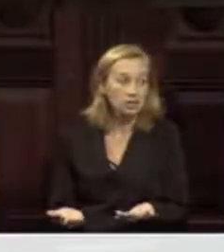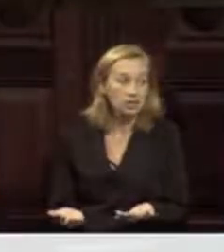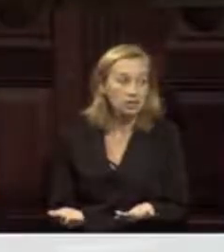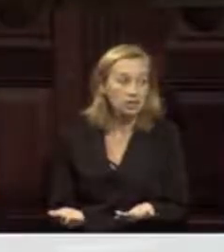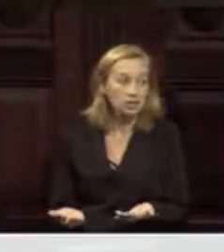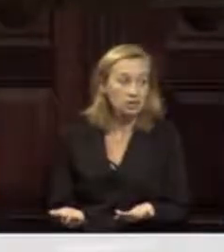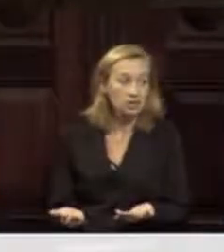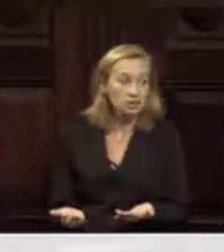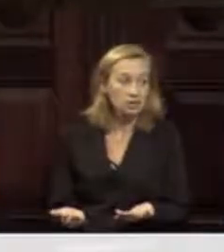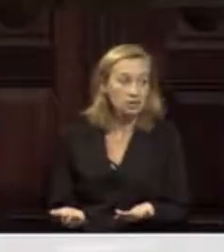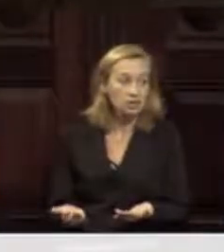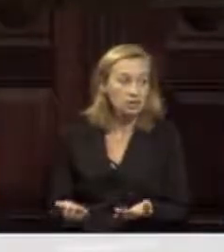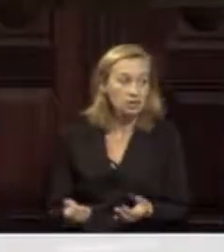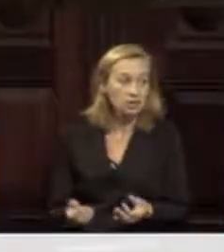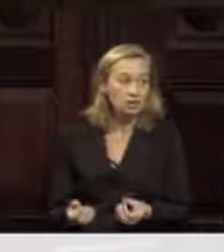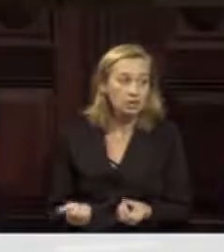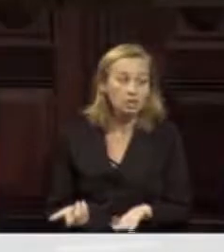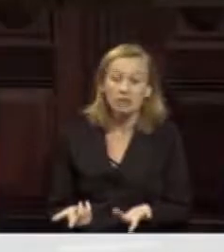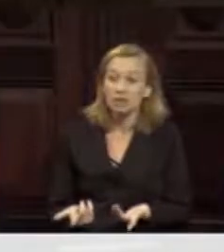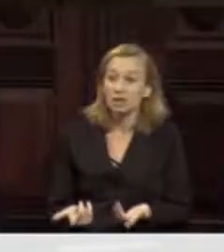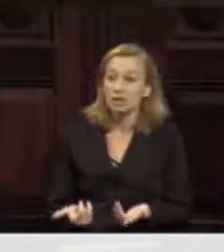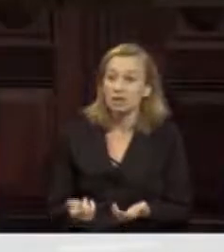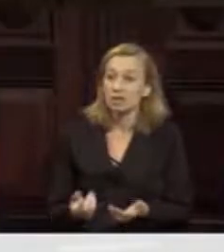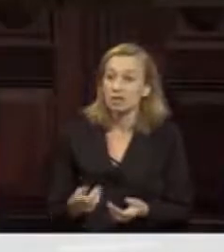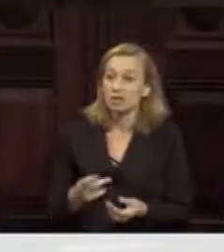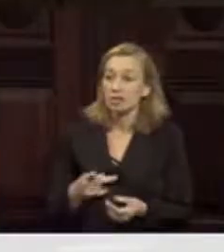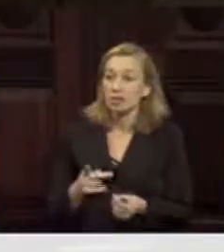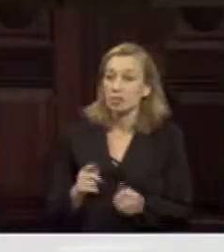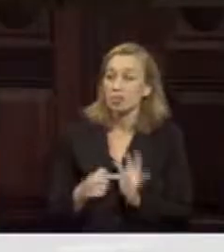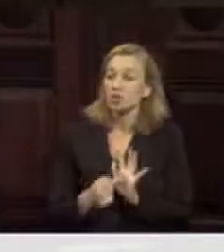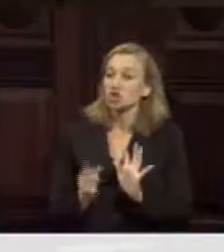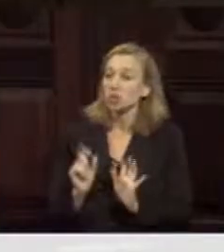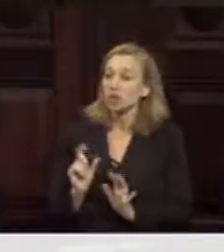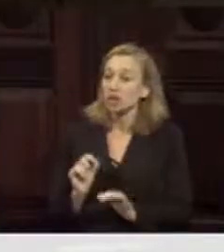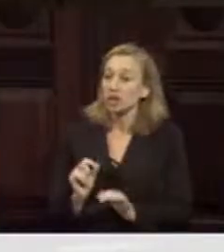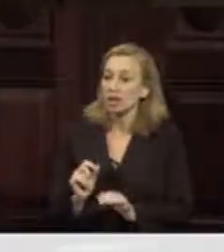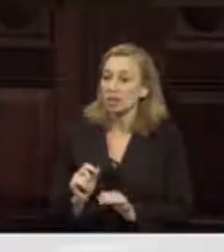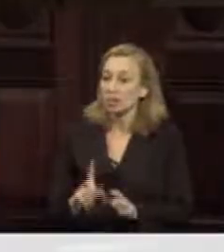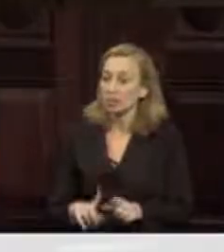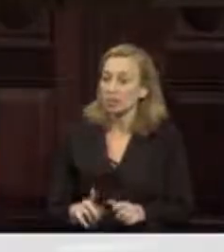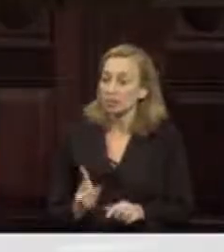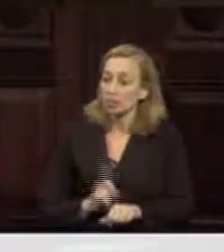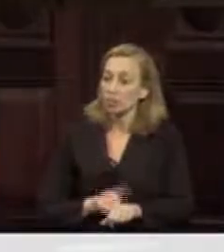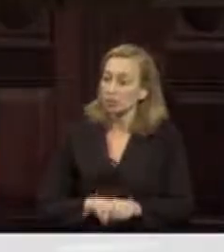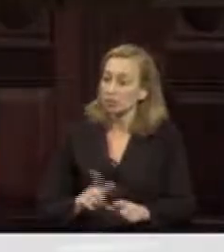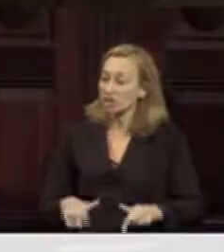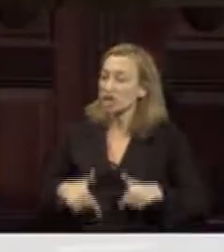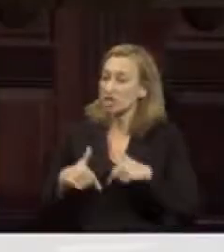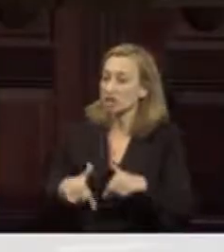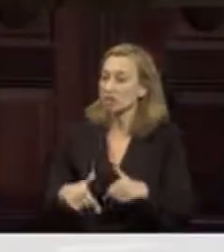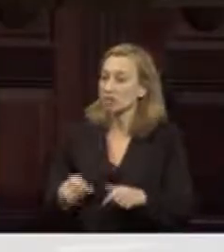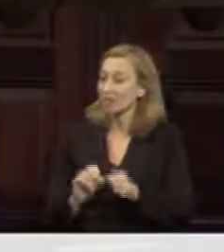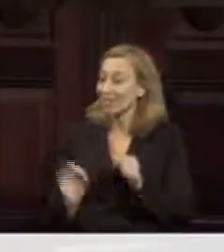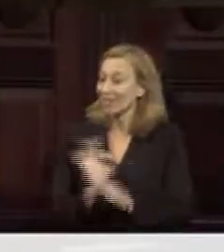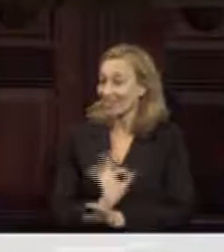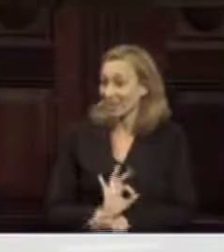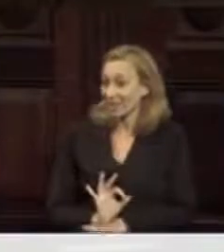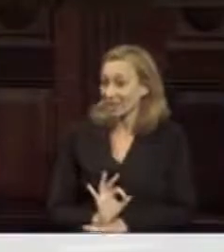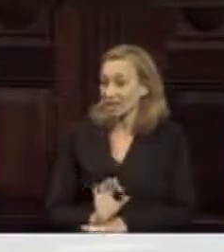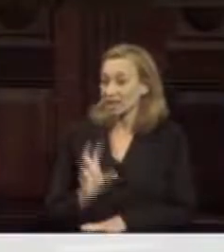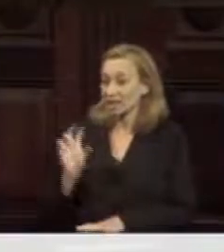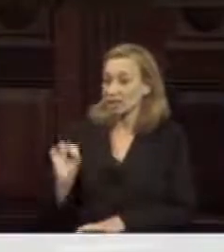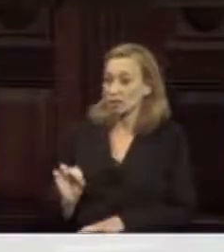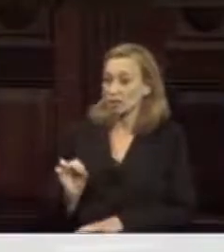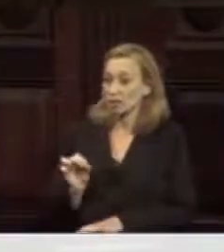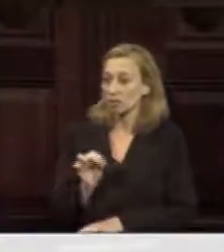arranjo administrativo para poder receber e utilizar essas viaturas. 50% das viaturas